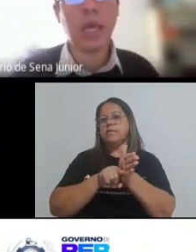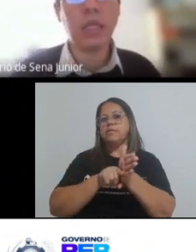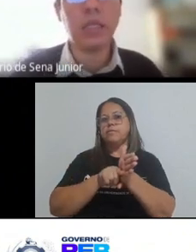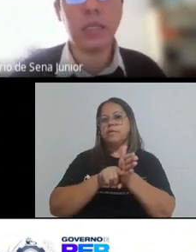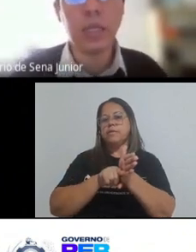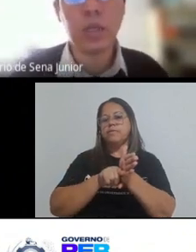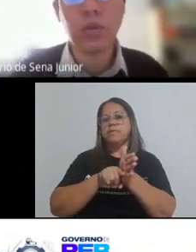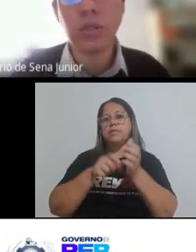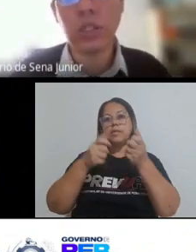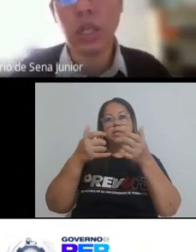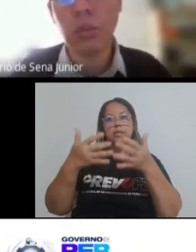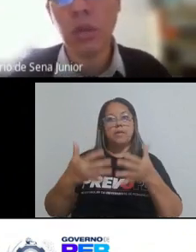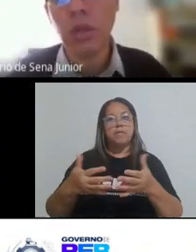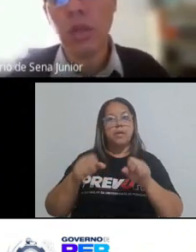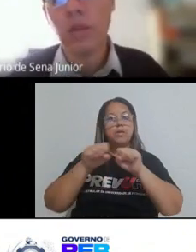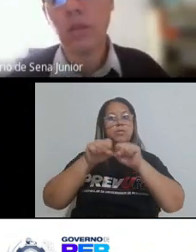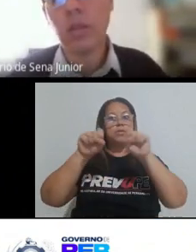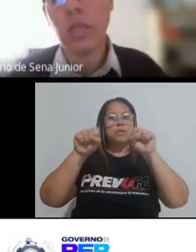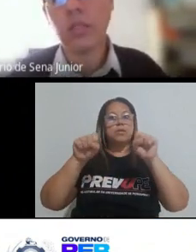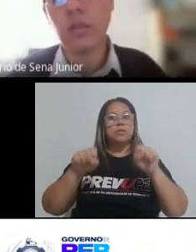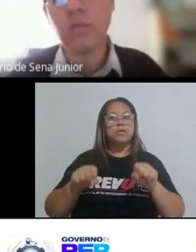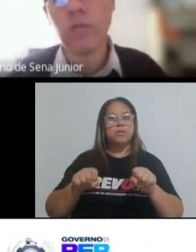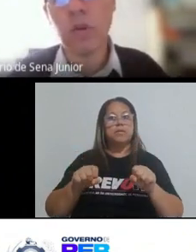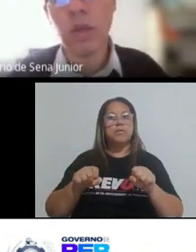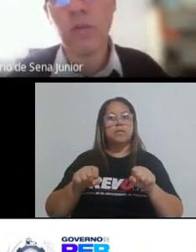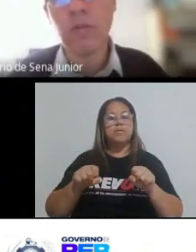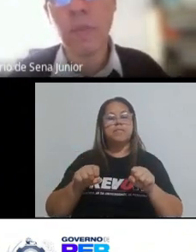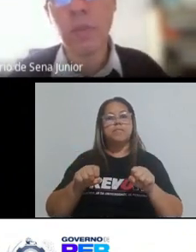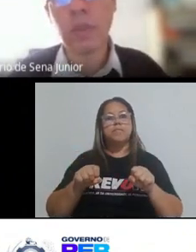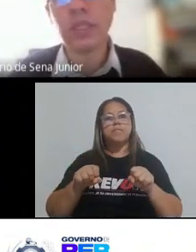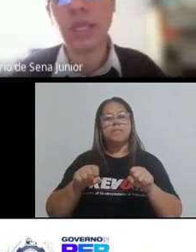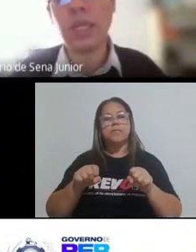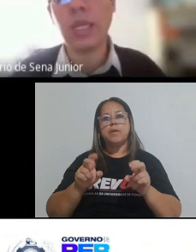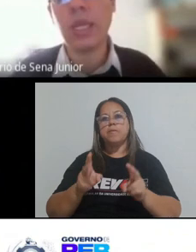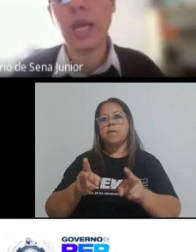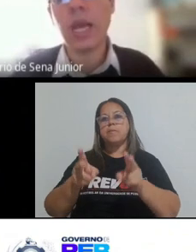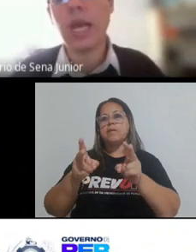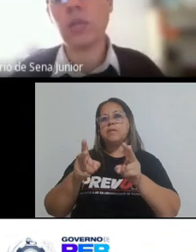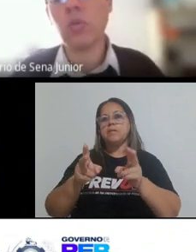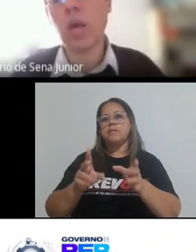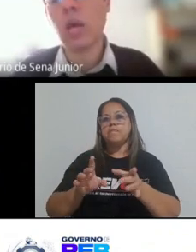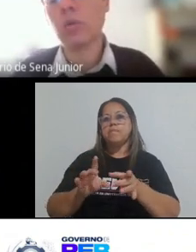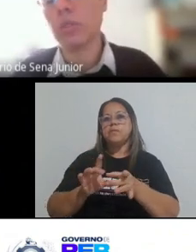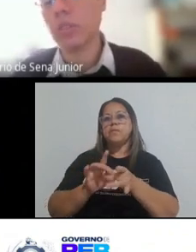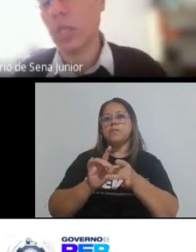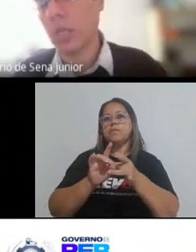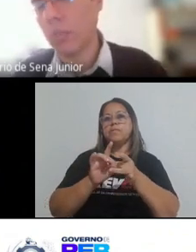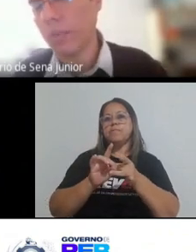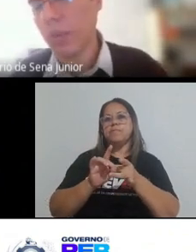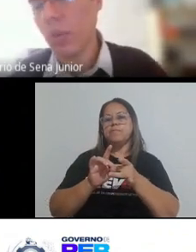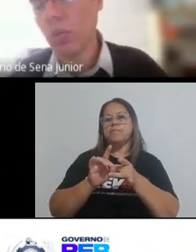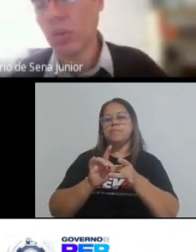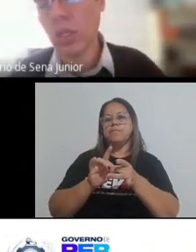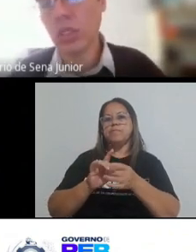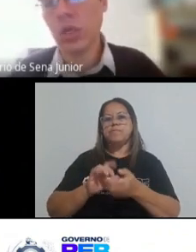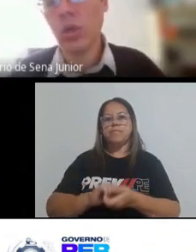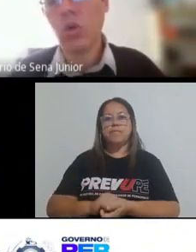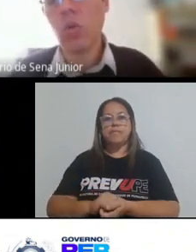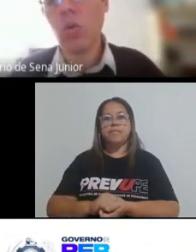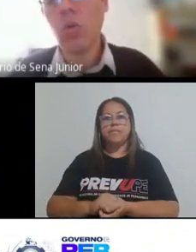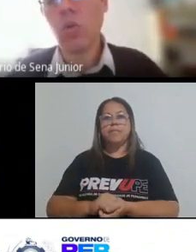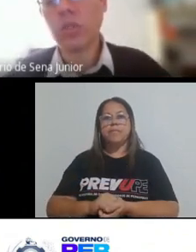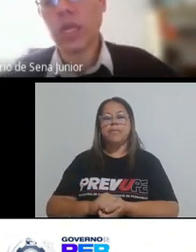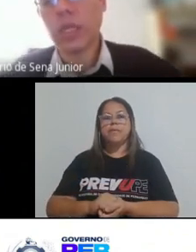quer dizer que o sistema vai permanecer ligado ao sistema, ou seja,